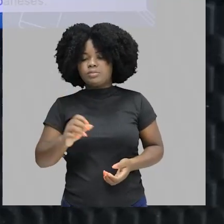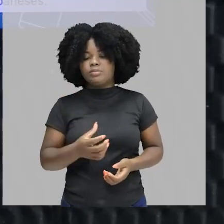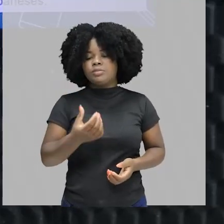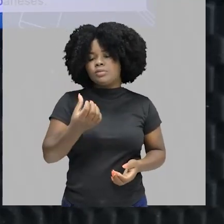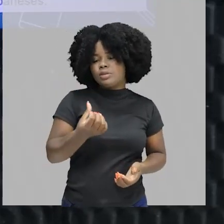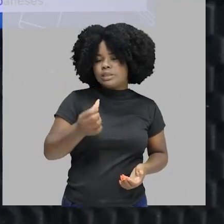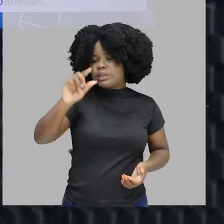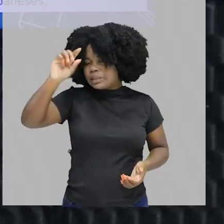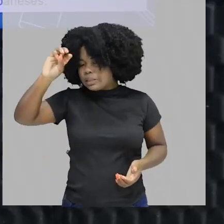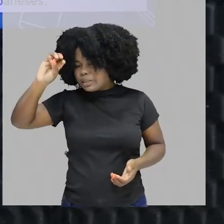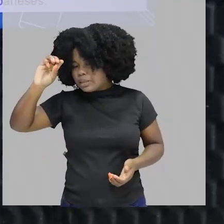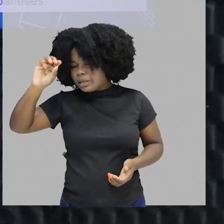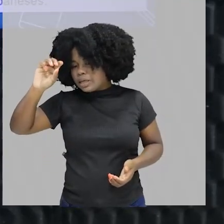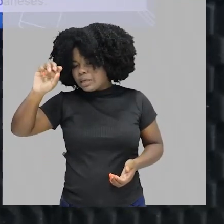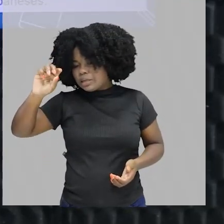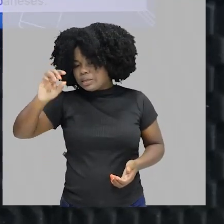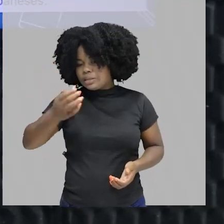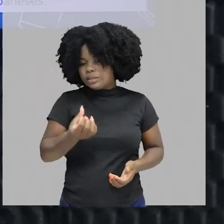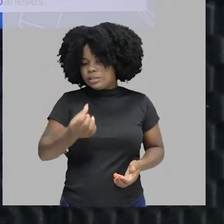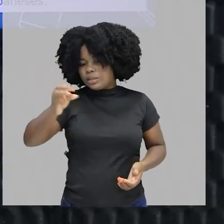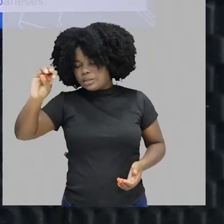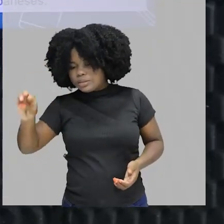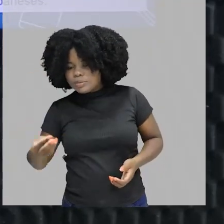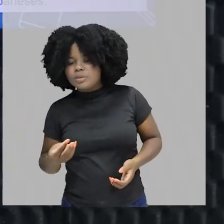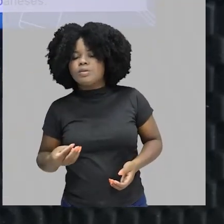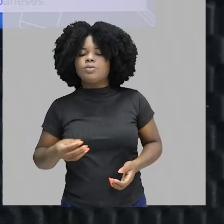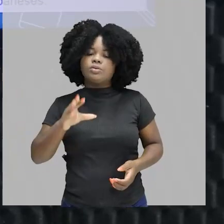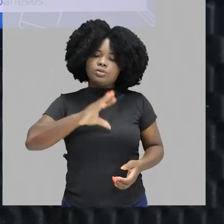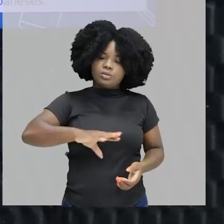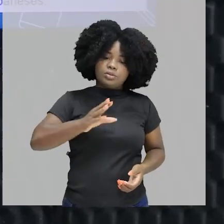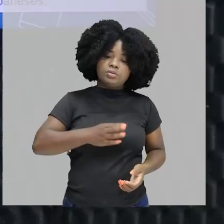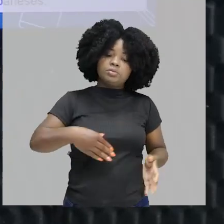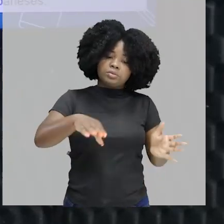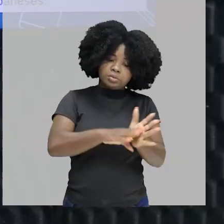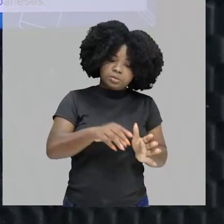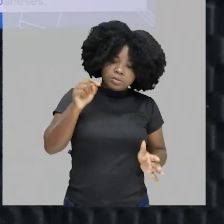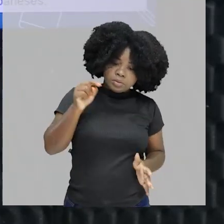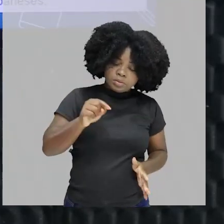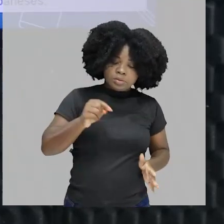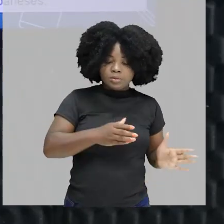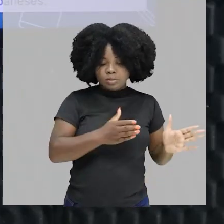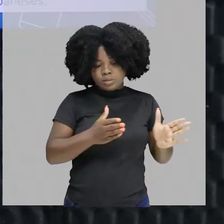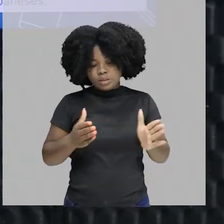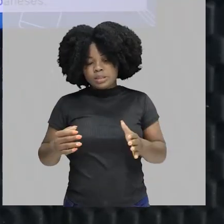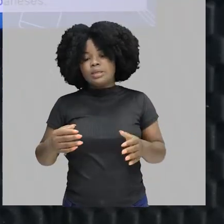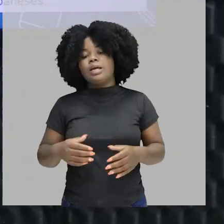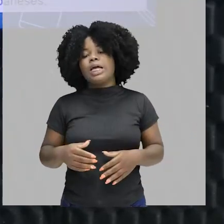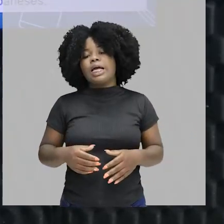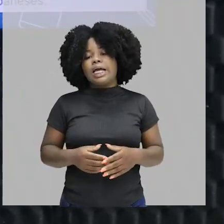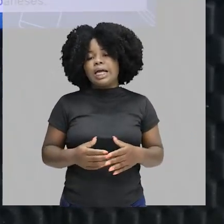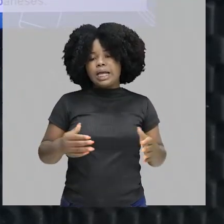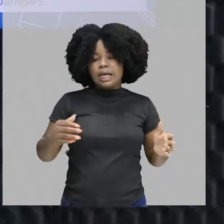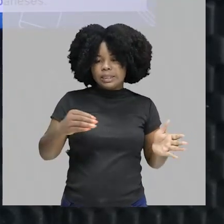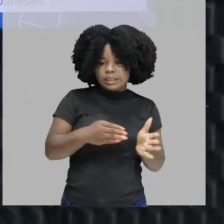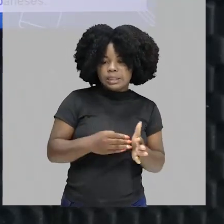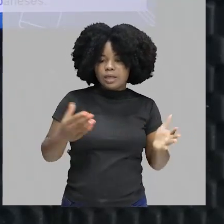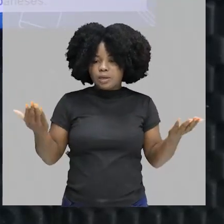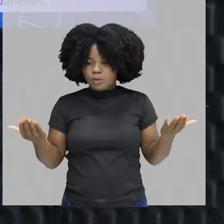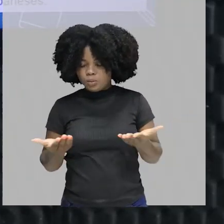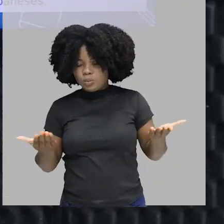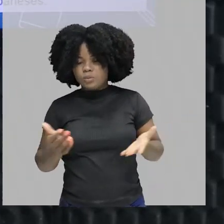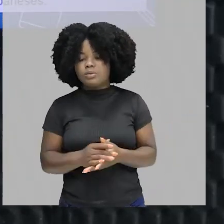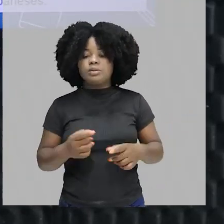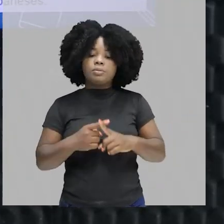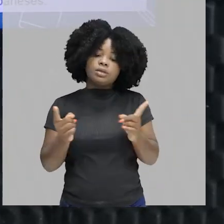6 milhões de portugueses já vieram para cá, para o Brasil, durante esse processo, tá certo? Até os dias atuais. Só que nós